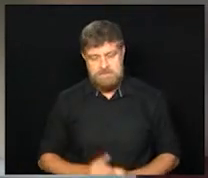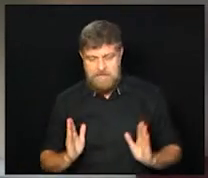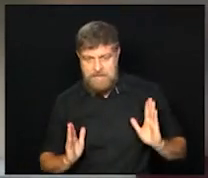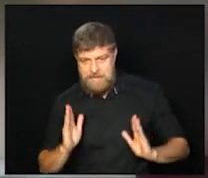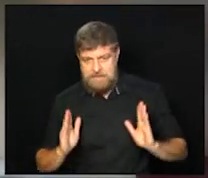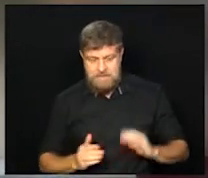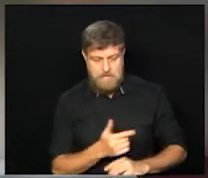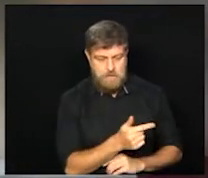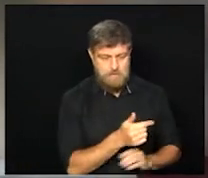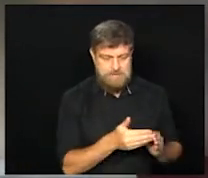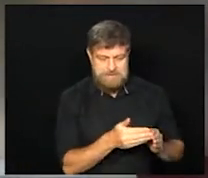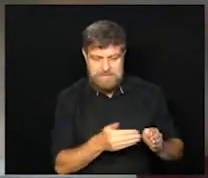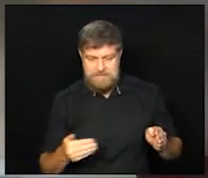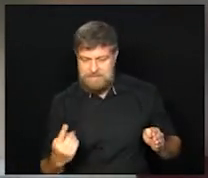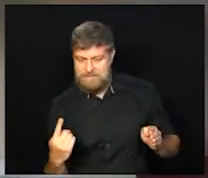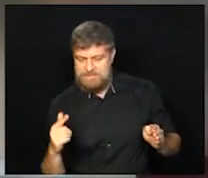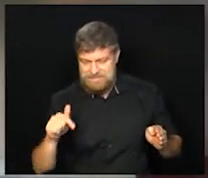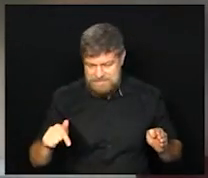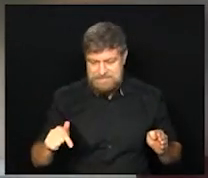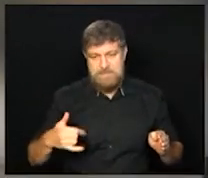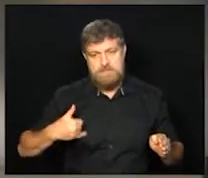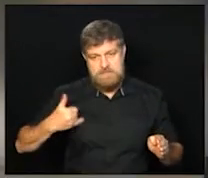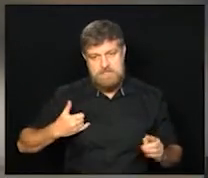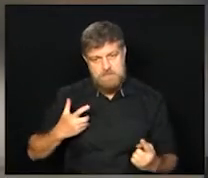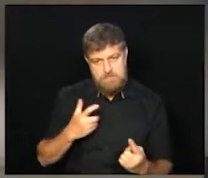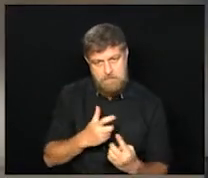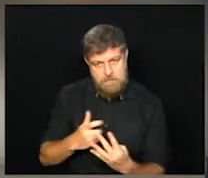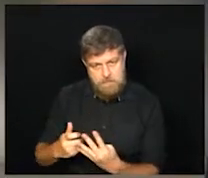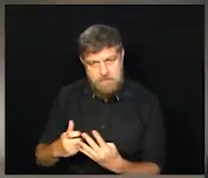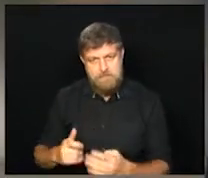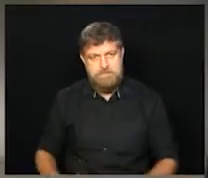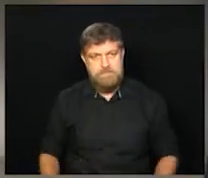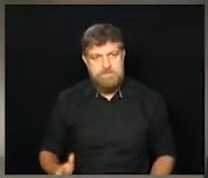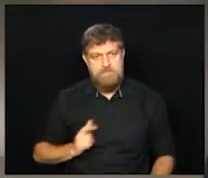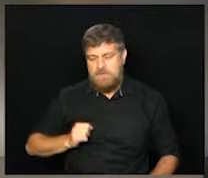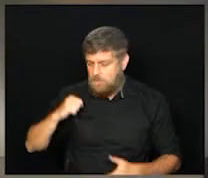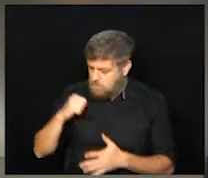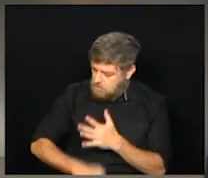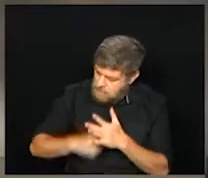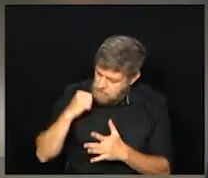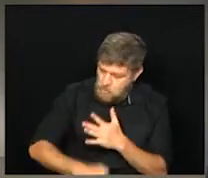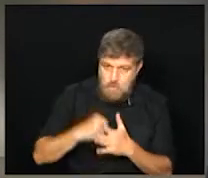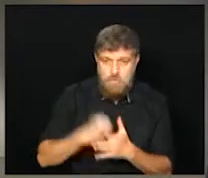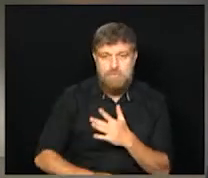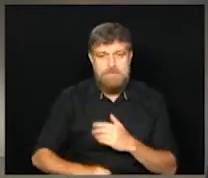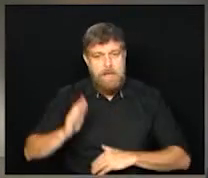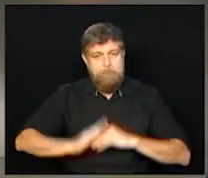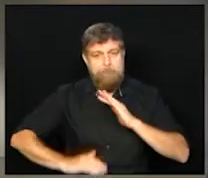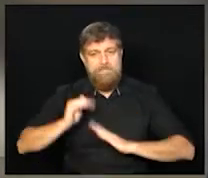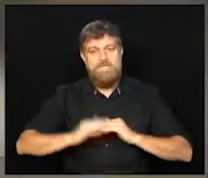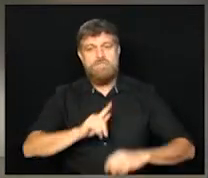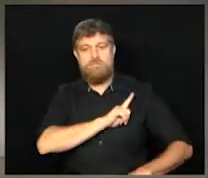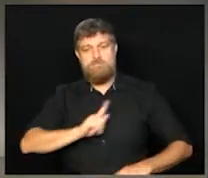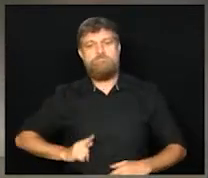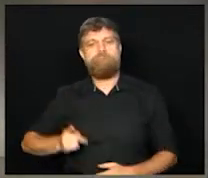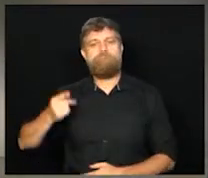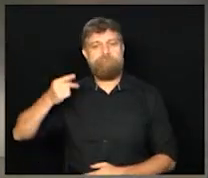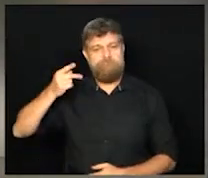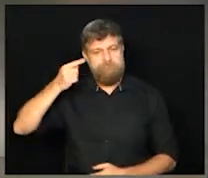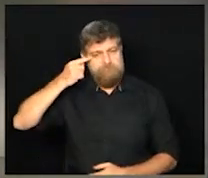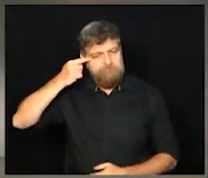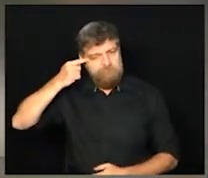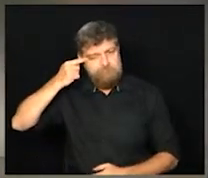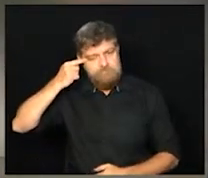etária de 12 a 17 anos. Essa foi uma luta do governo do estado de São Paulo para